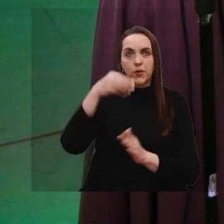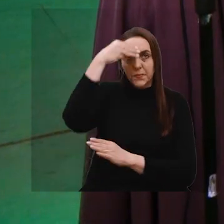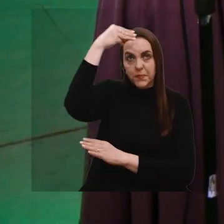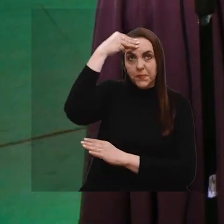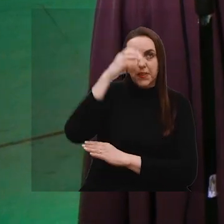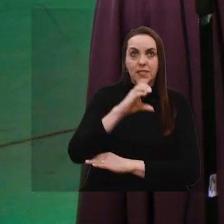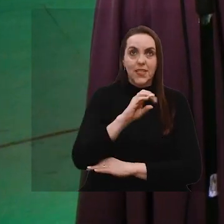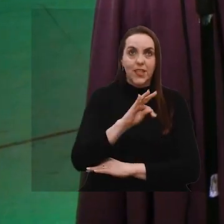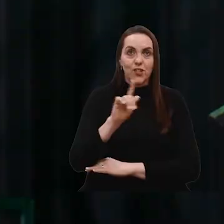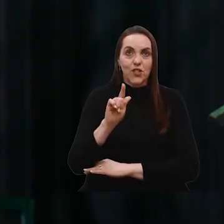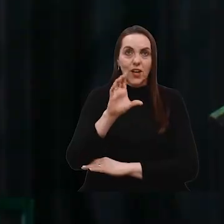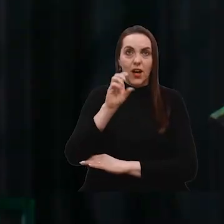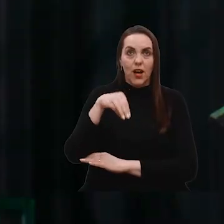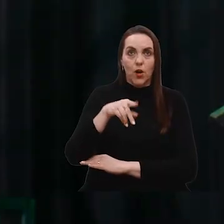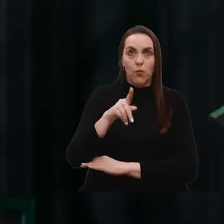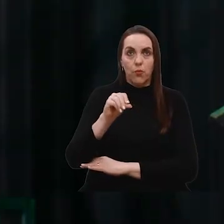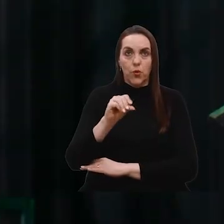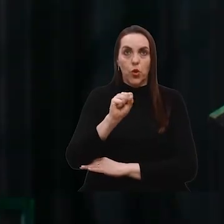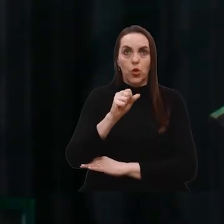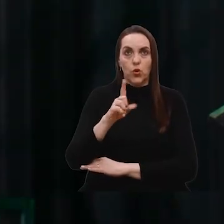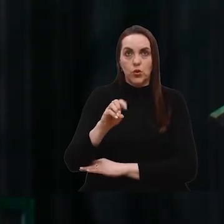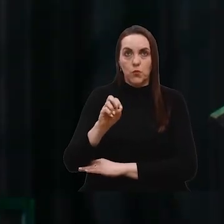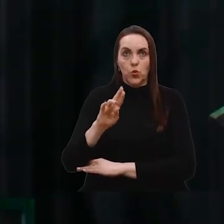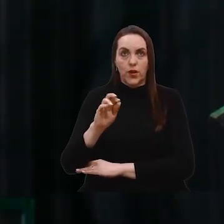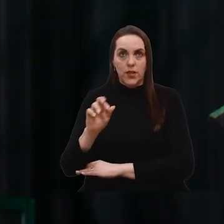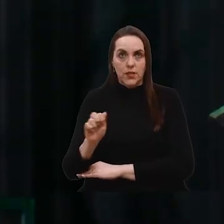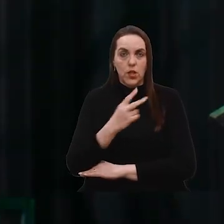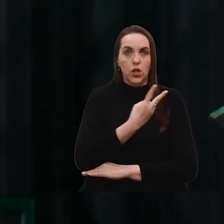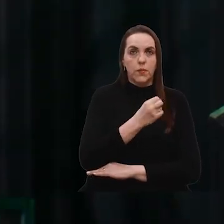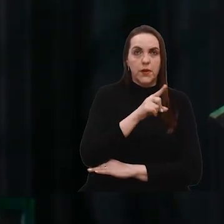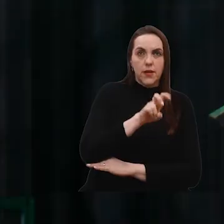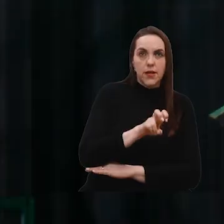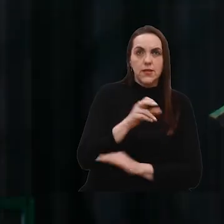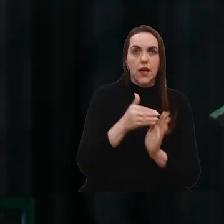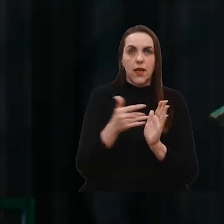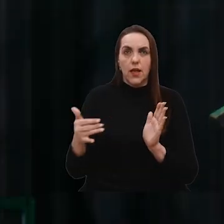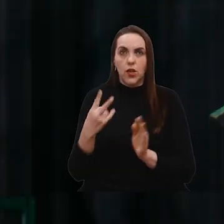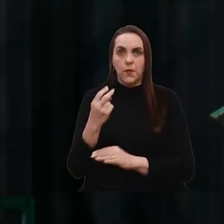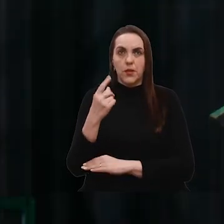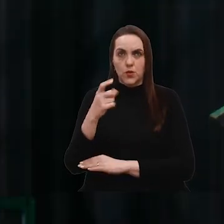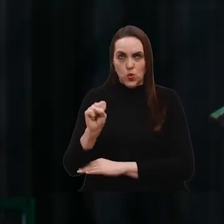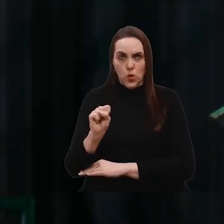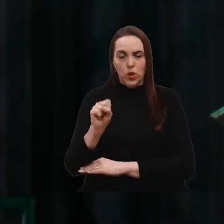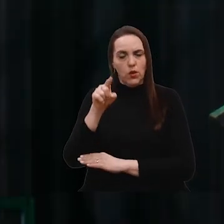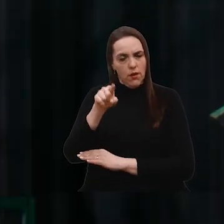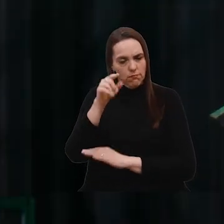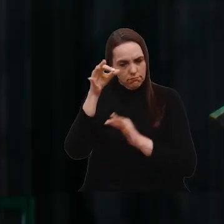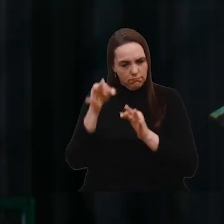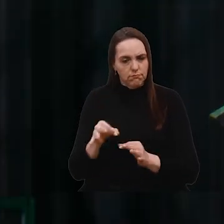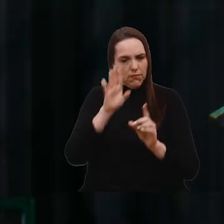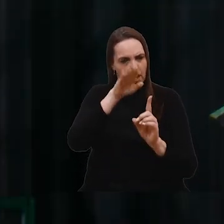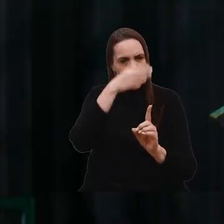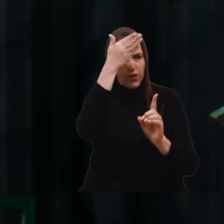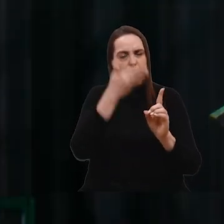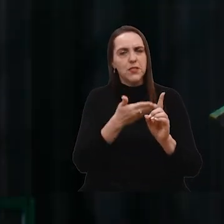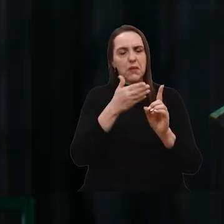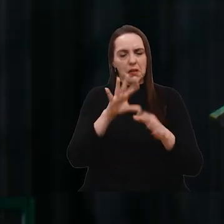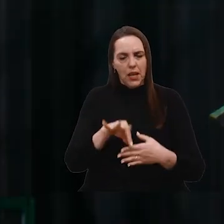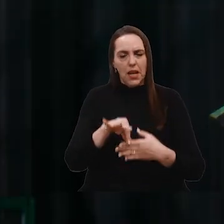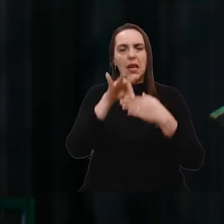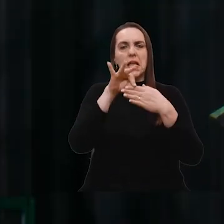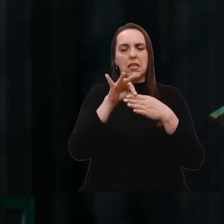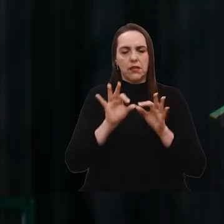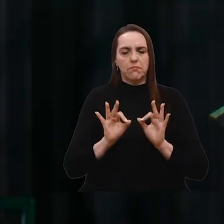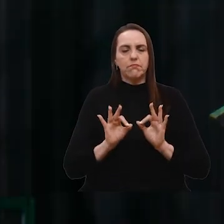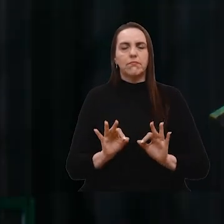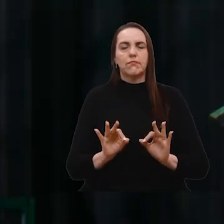anos depois, patrão do CTG Campo dos Bugres, 2015 a 2018, cargo que coroou sua trajetória com o